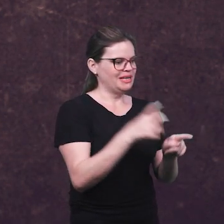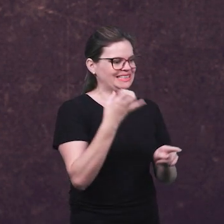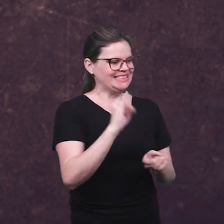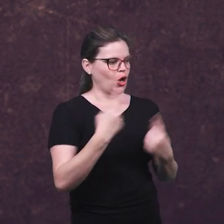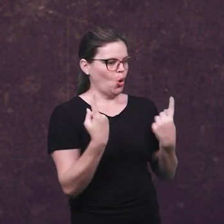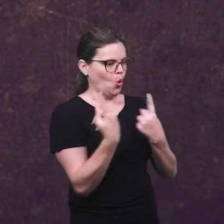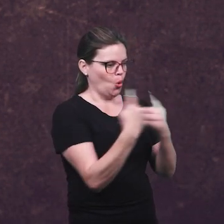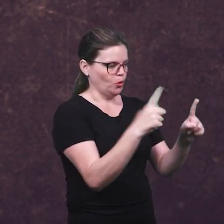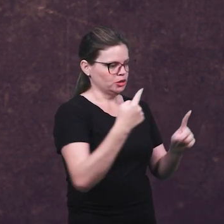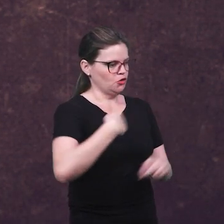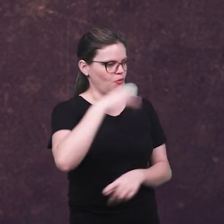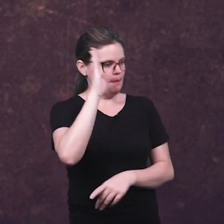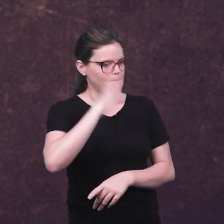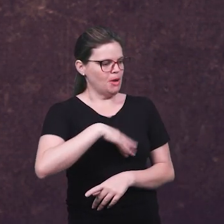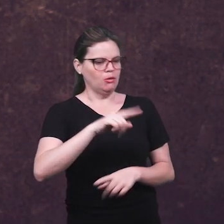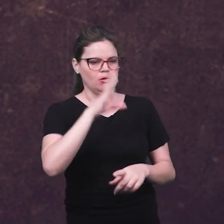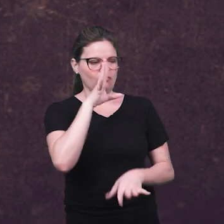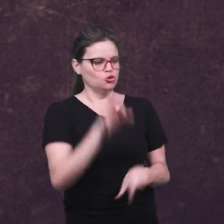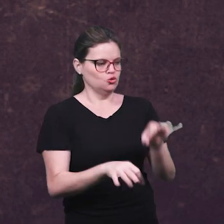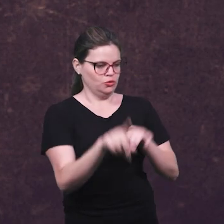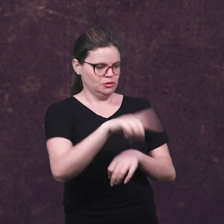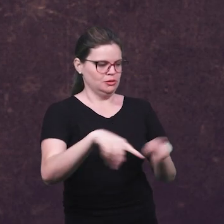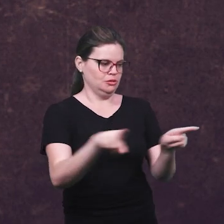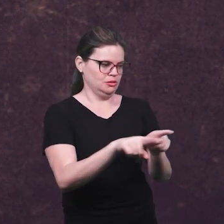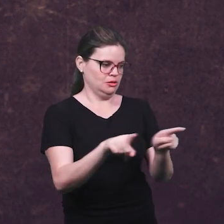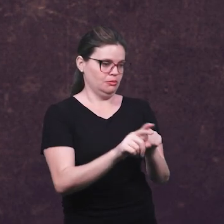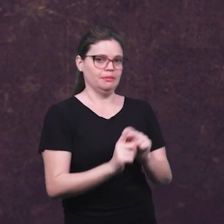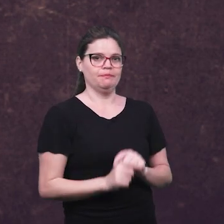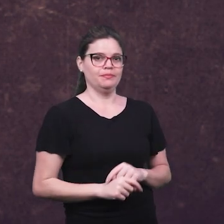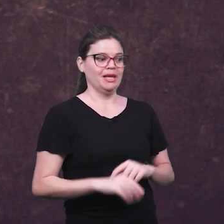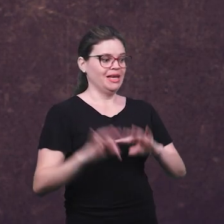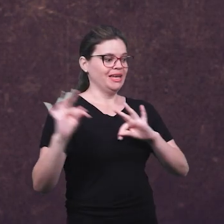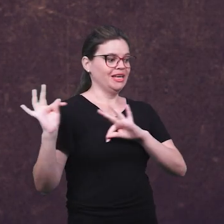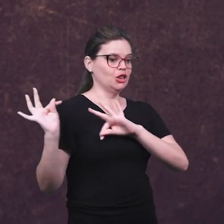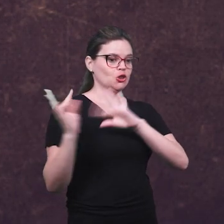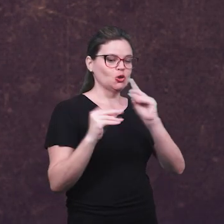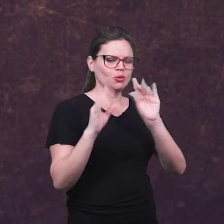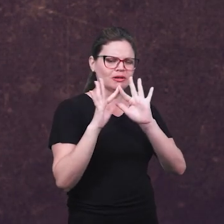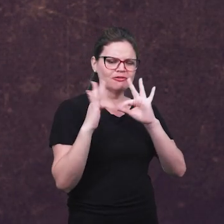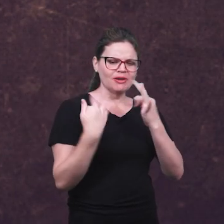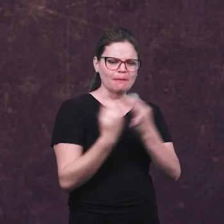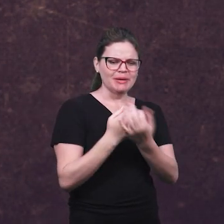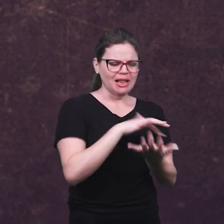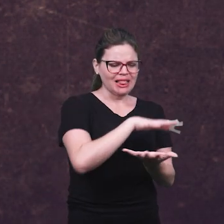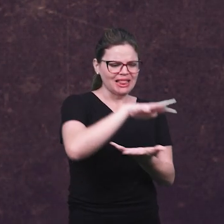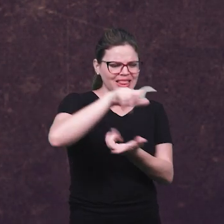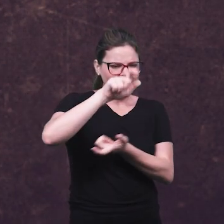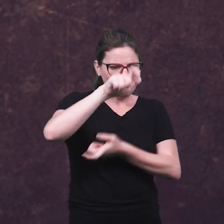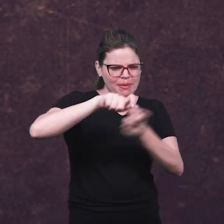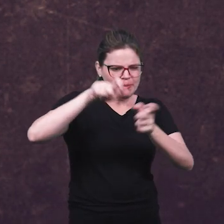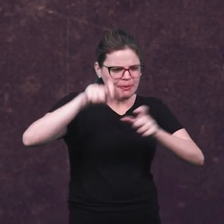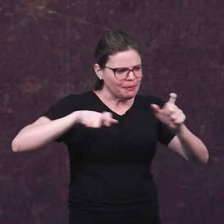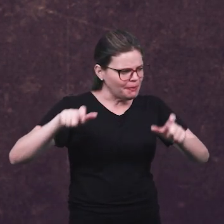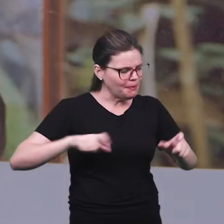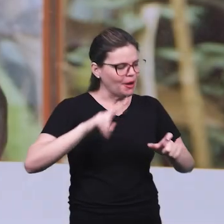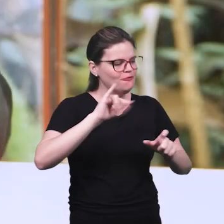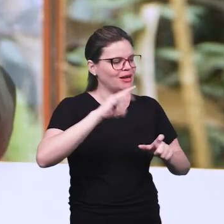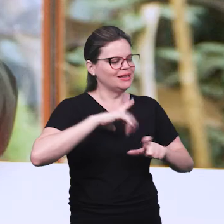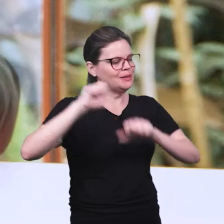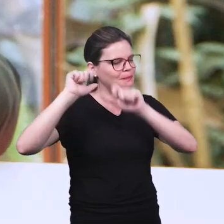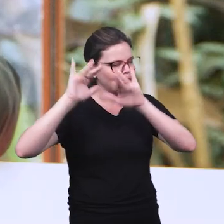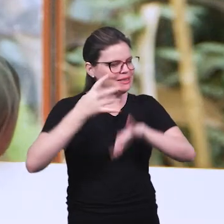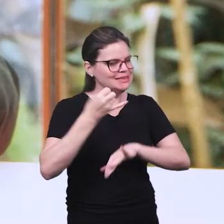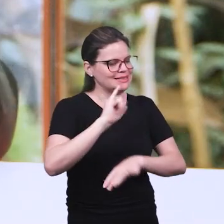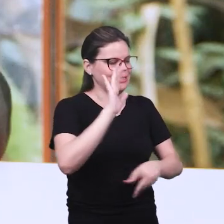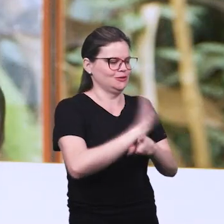também que em ele, em Abraão, seriam benditas todas as famílias da terra. Então é interessante isso, irmãos. Todas